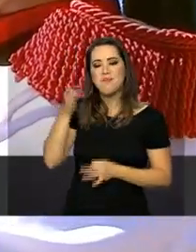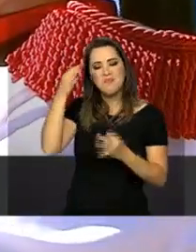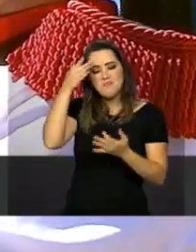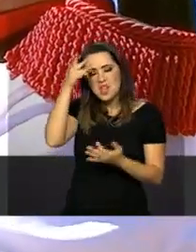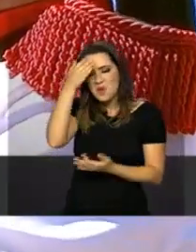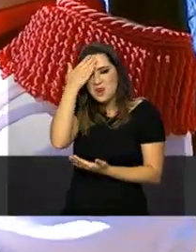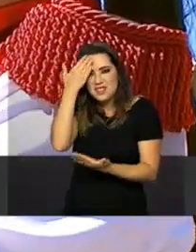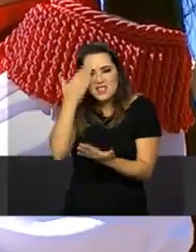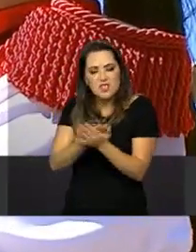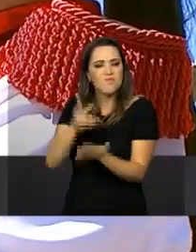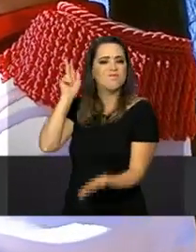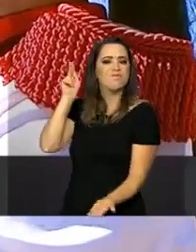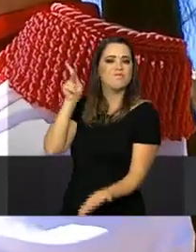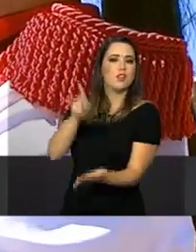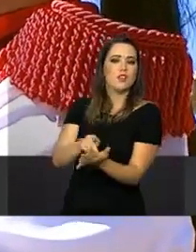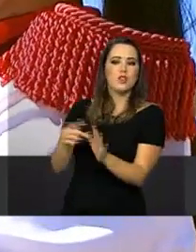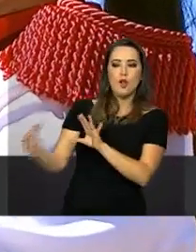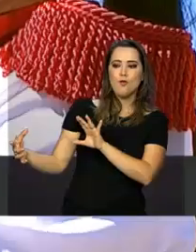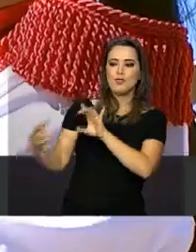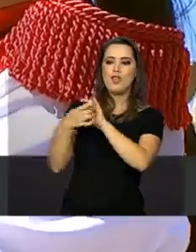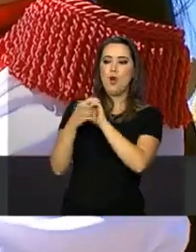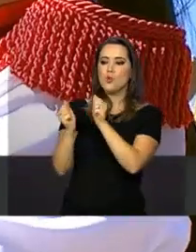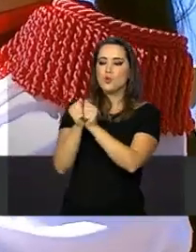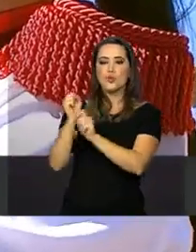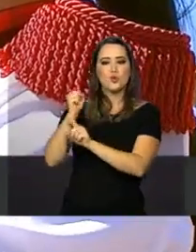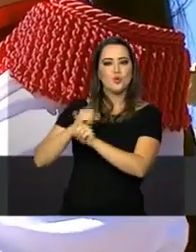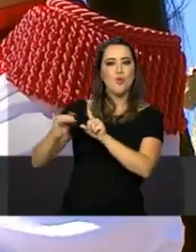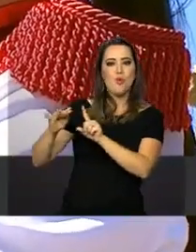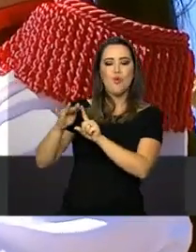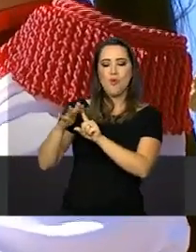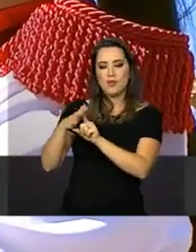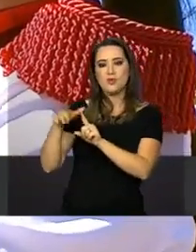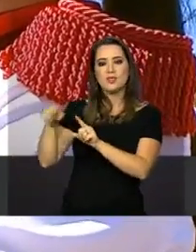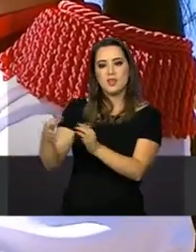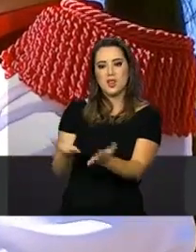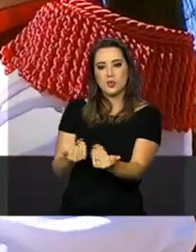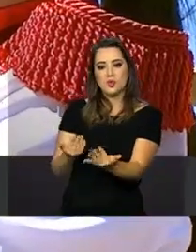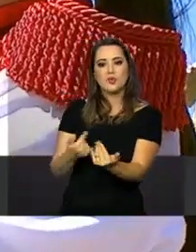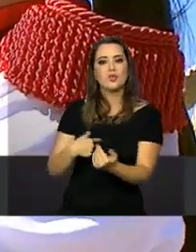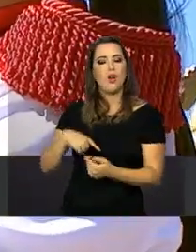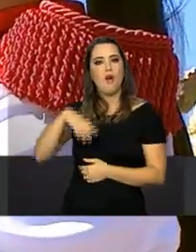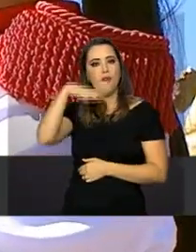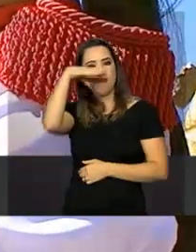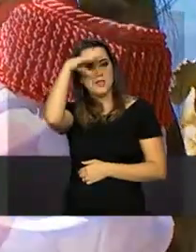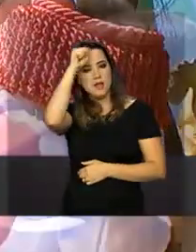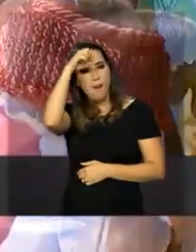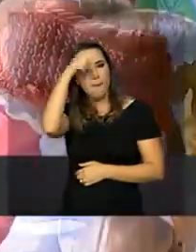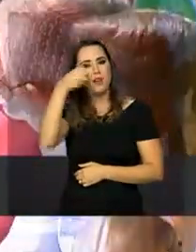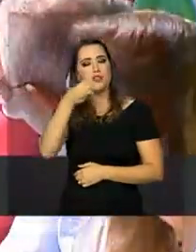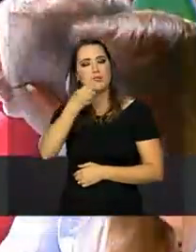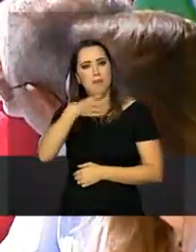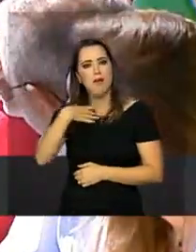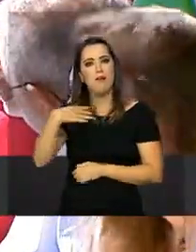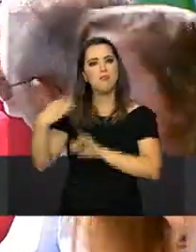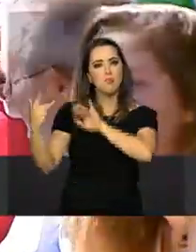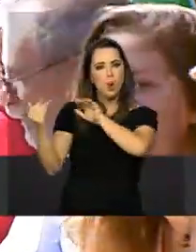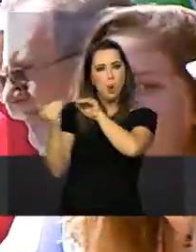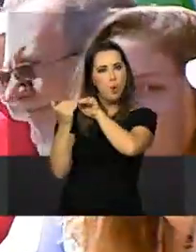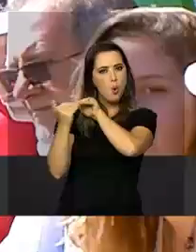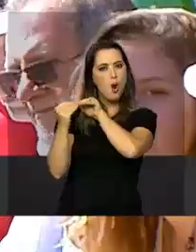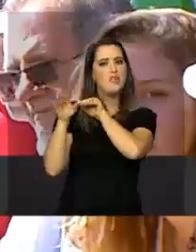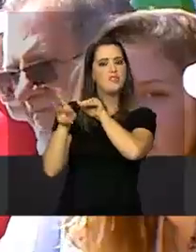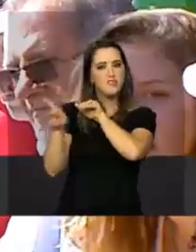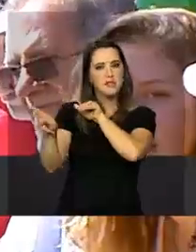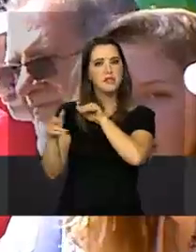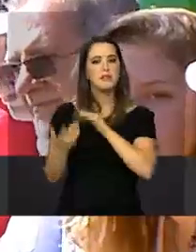que o resultado no contato com eles é o melhor possível, em termos de receptividade deles às orientações recebidas, não é? Ah, com certeza. As